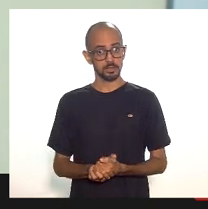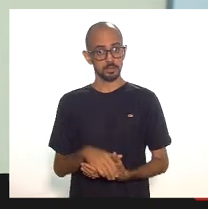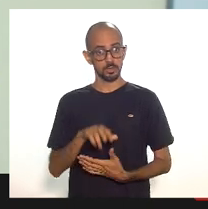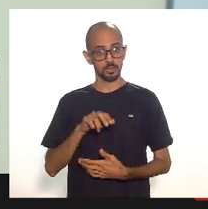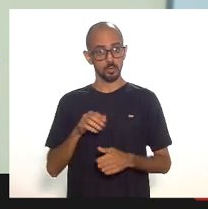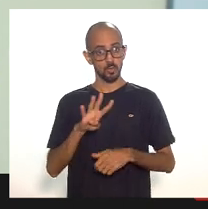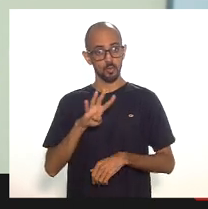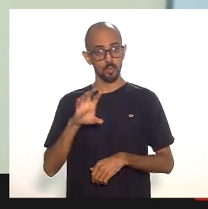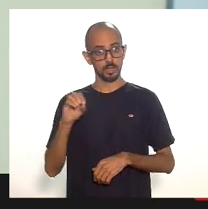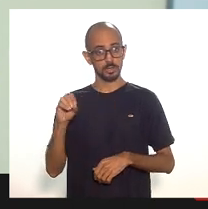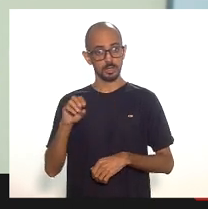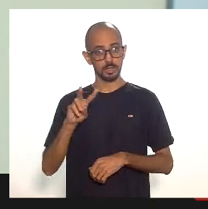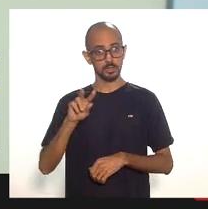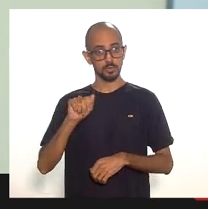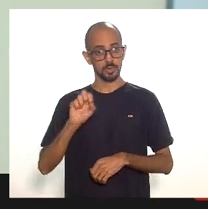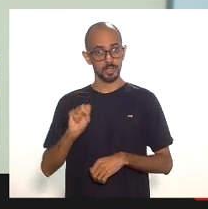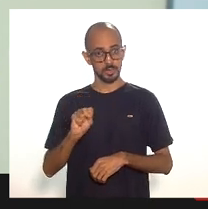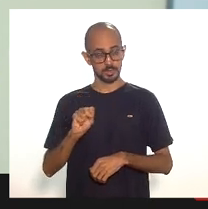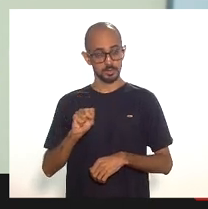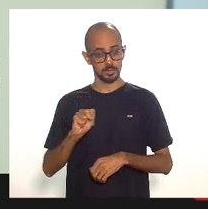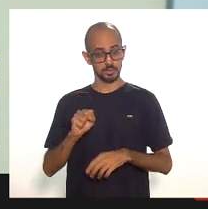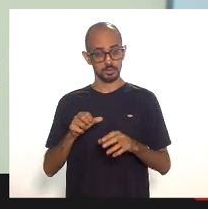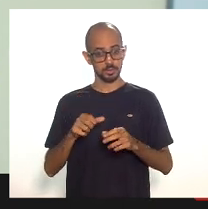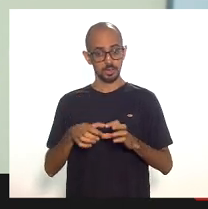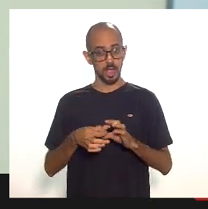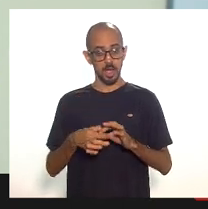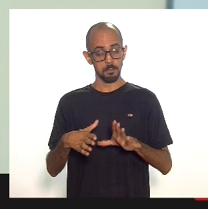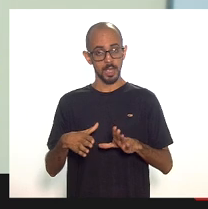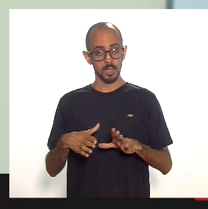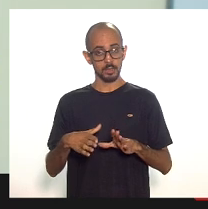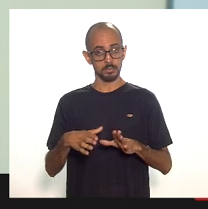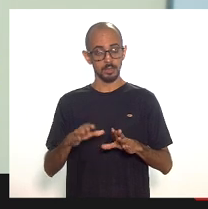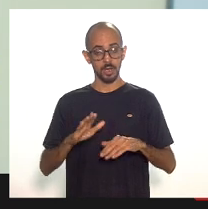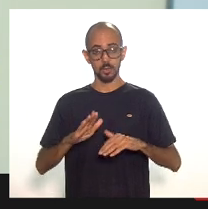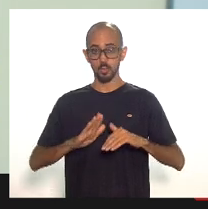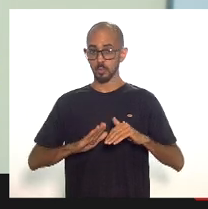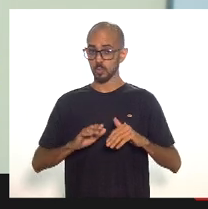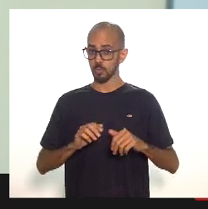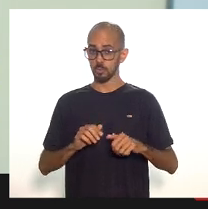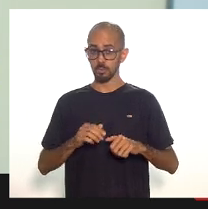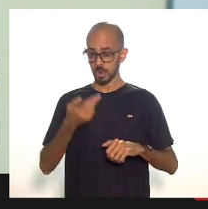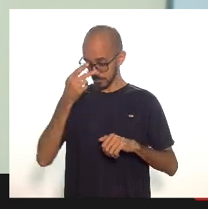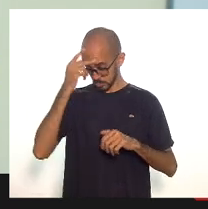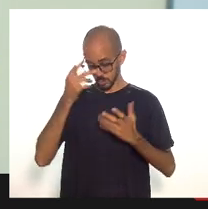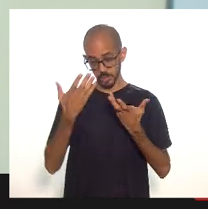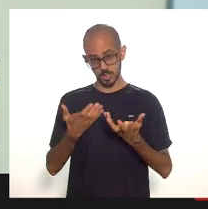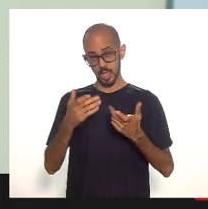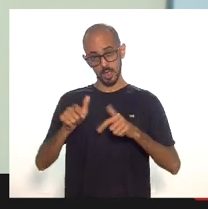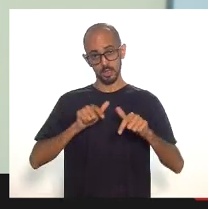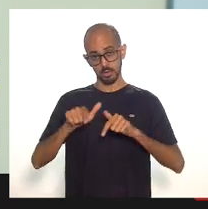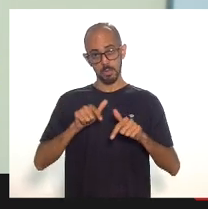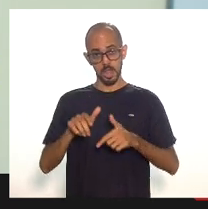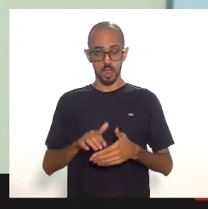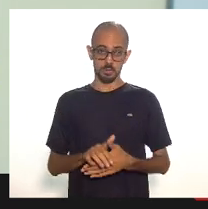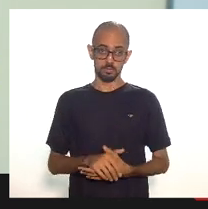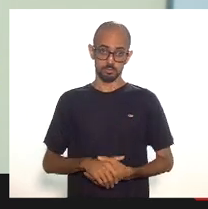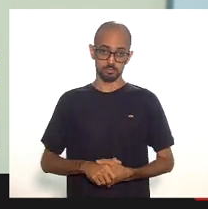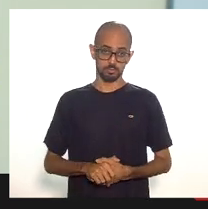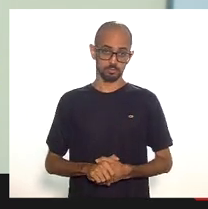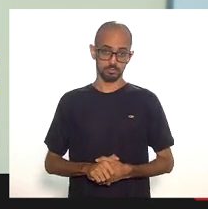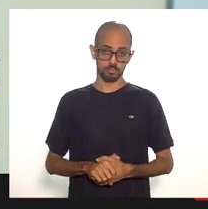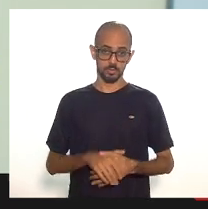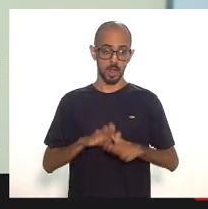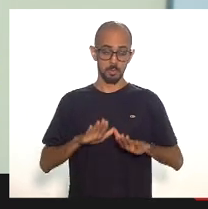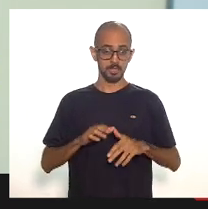400 vagas abertas para aqueles que quiserem trabalhar. E não